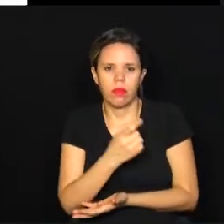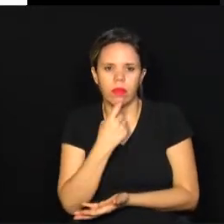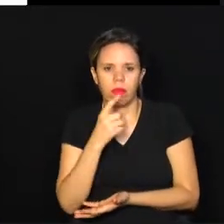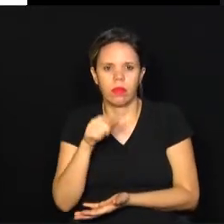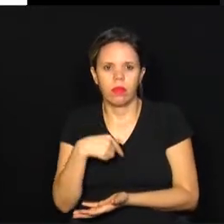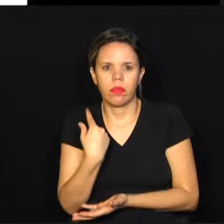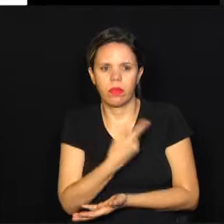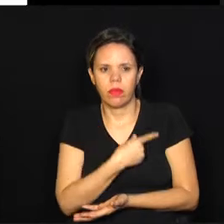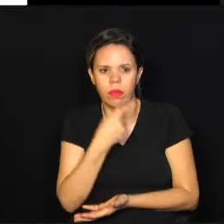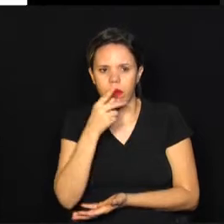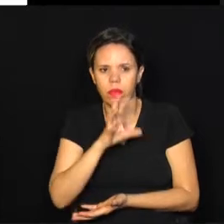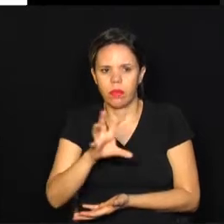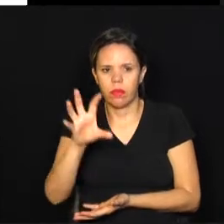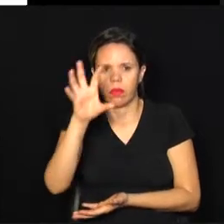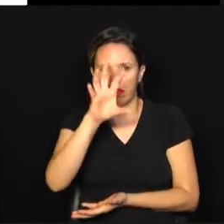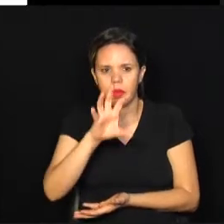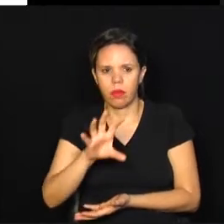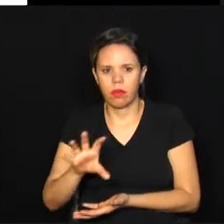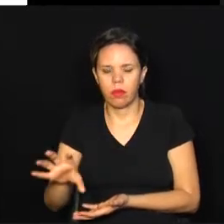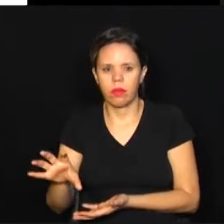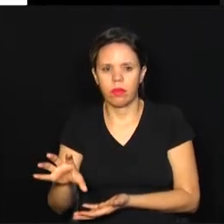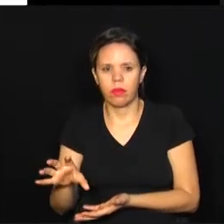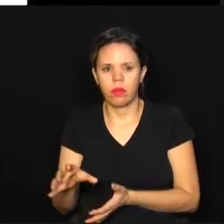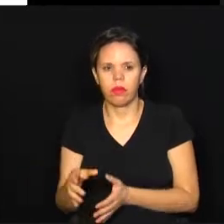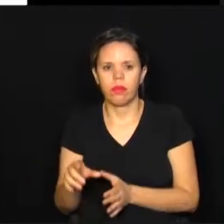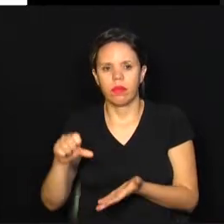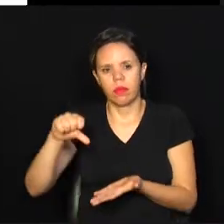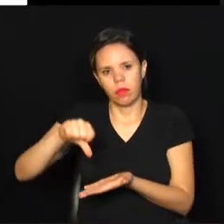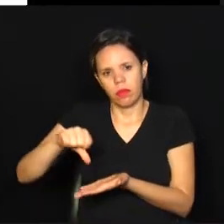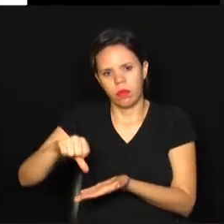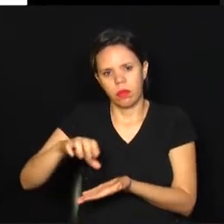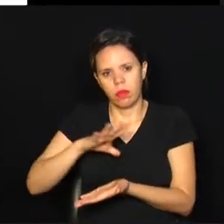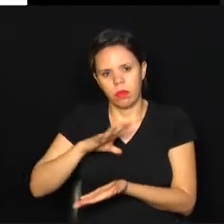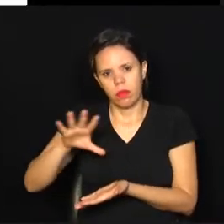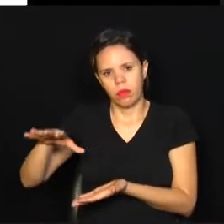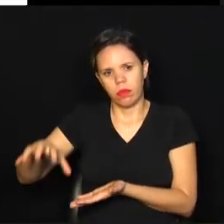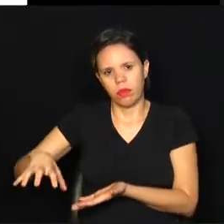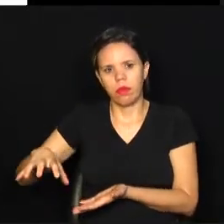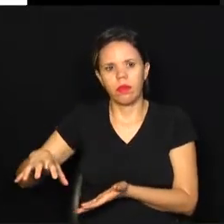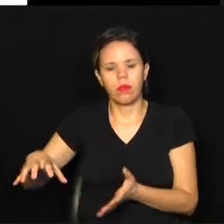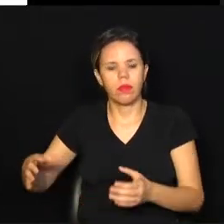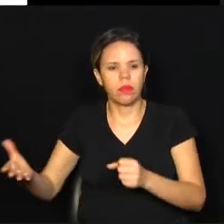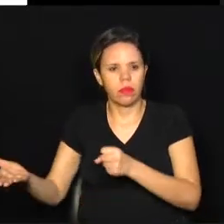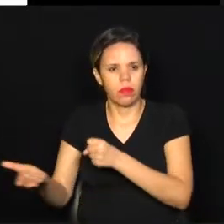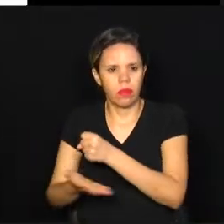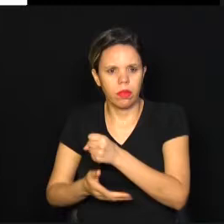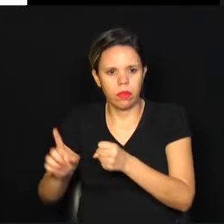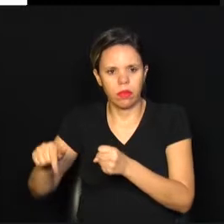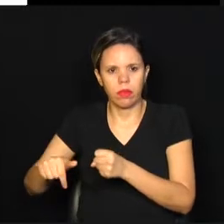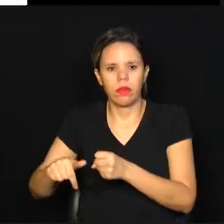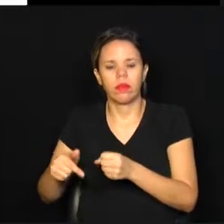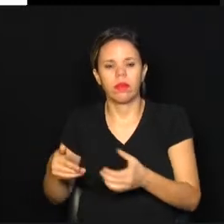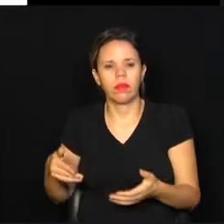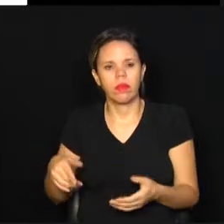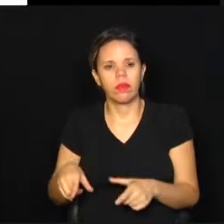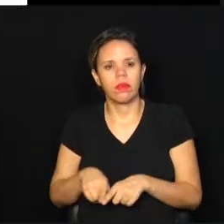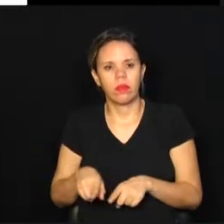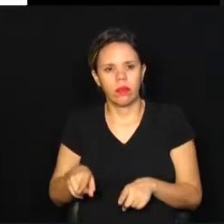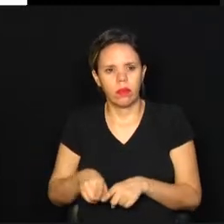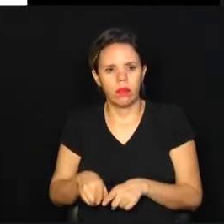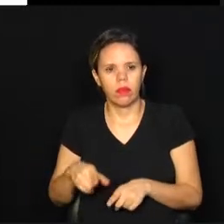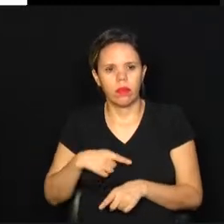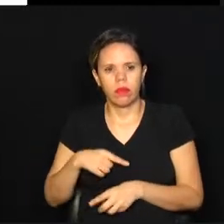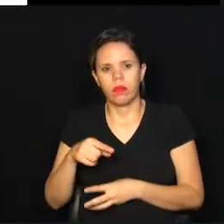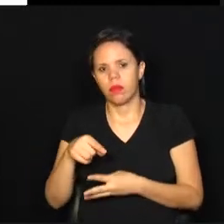falando geograficamente aqui desta região da cidade, que é basicamente delimitada aí por